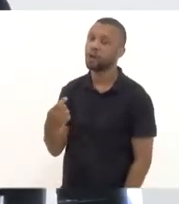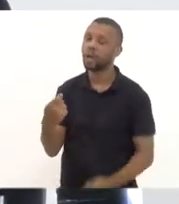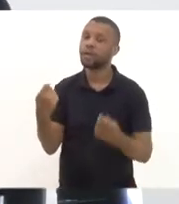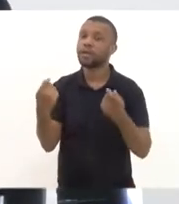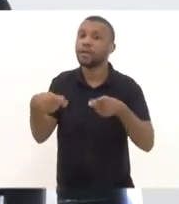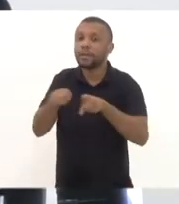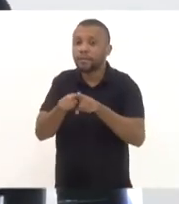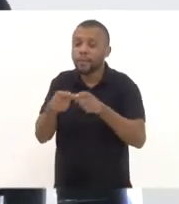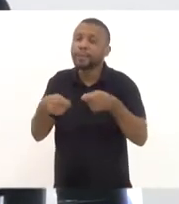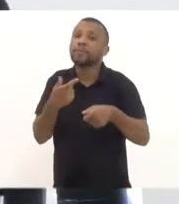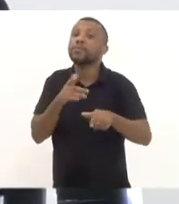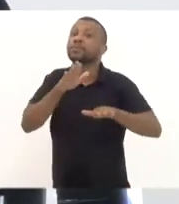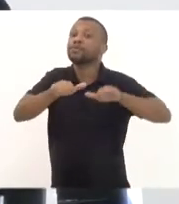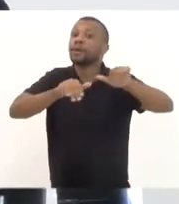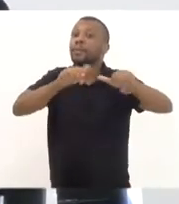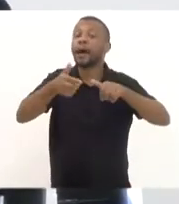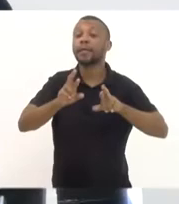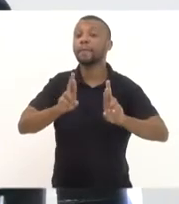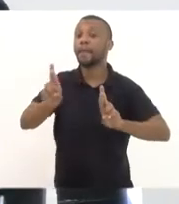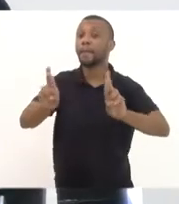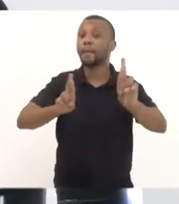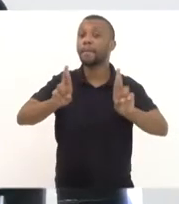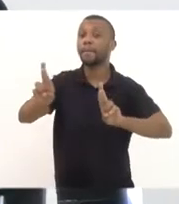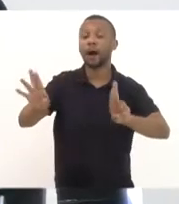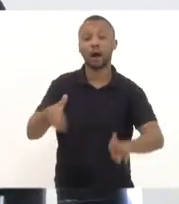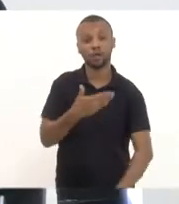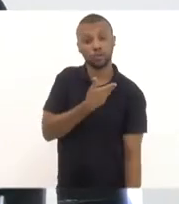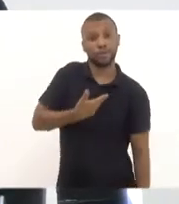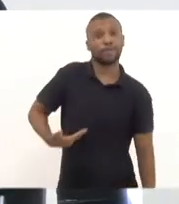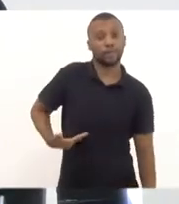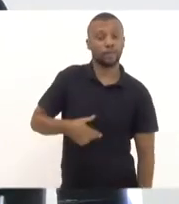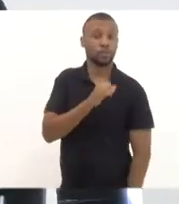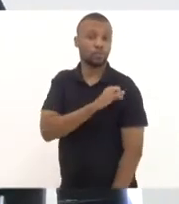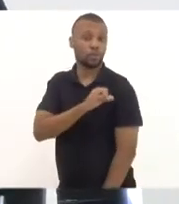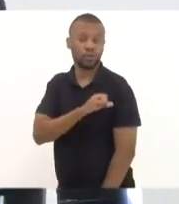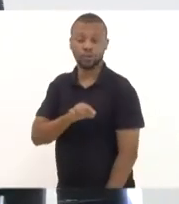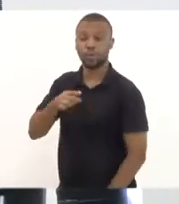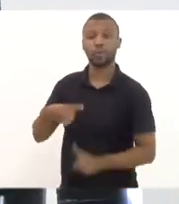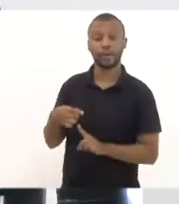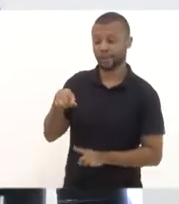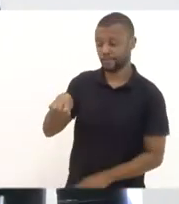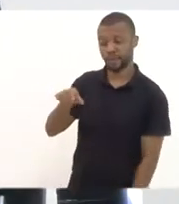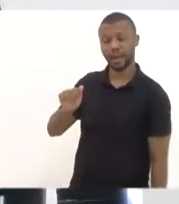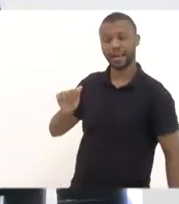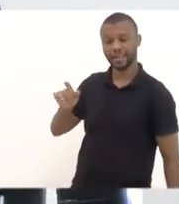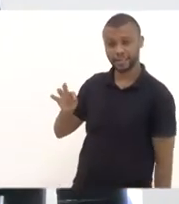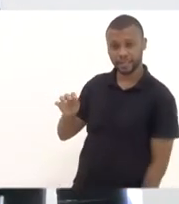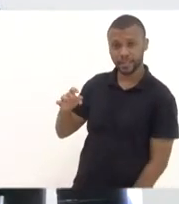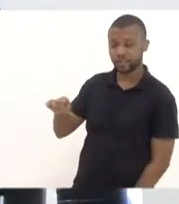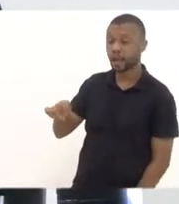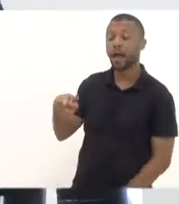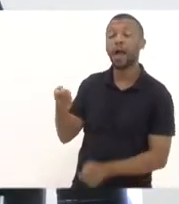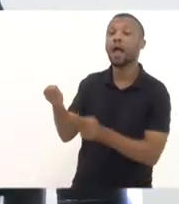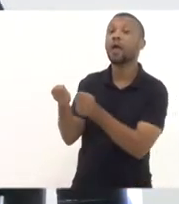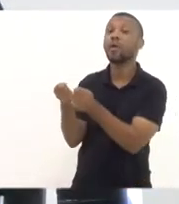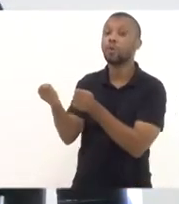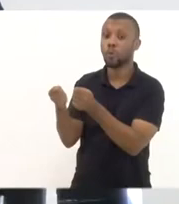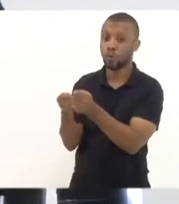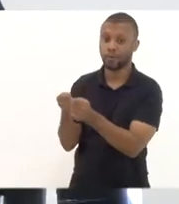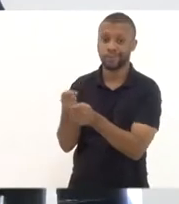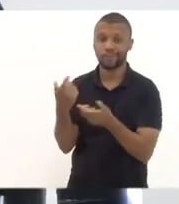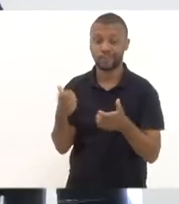representações do Poder Executivo que a gente como nós sabemos da agência reguladora né Nós temos chamar nessa nessa audiência